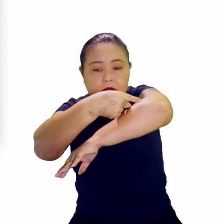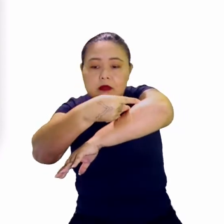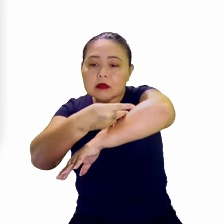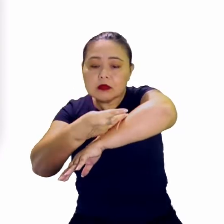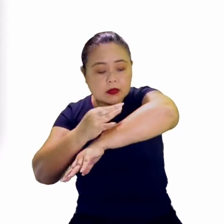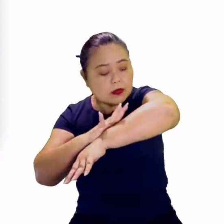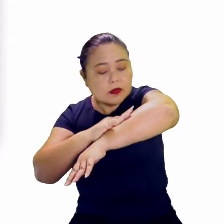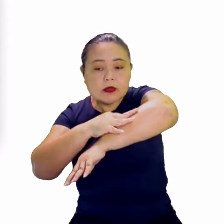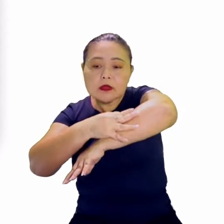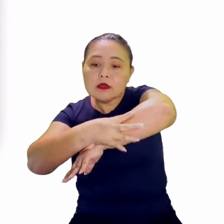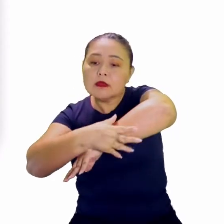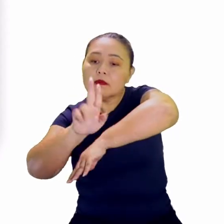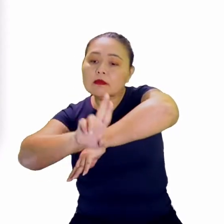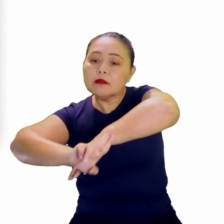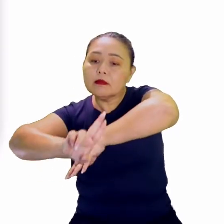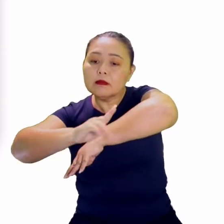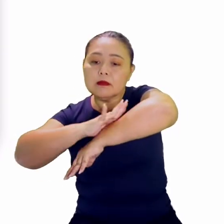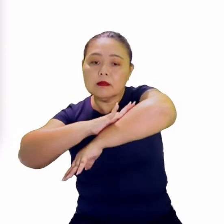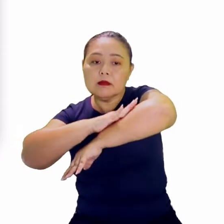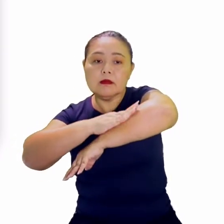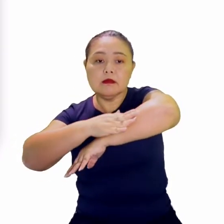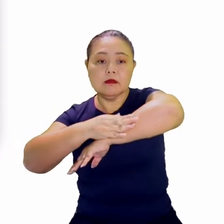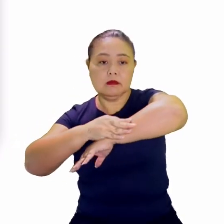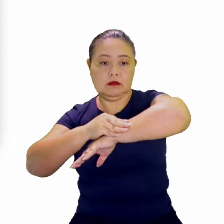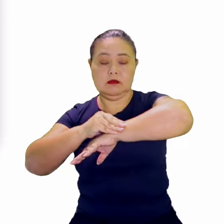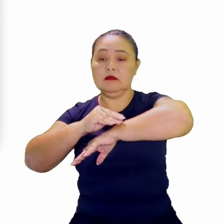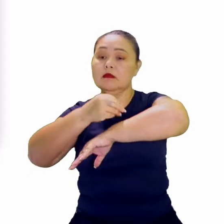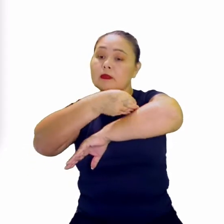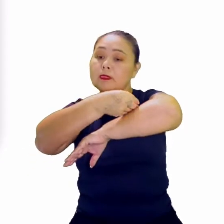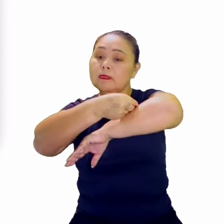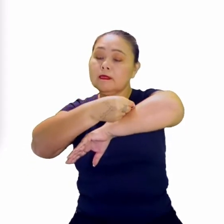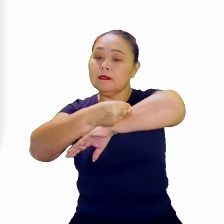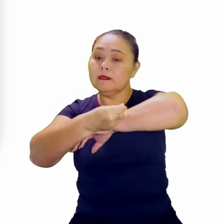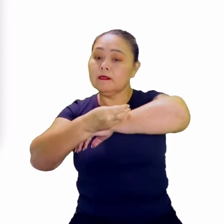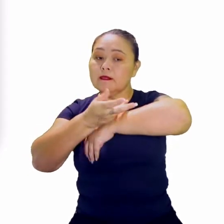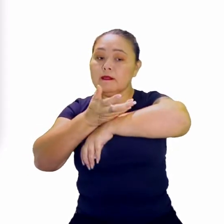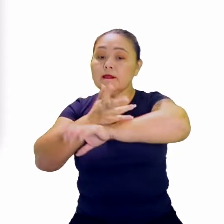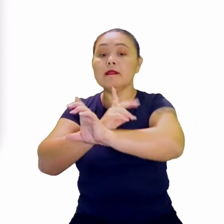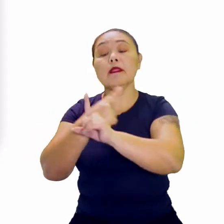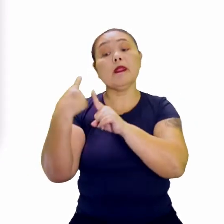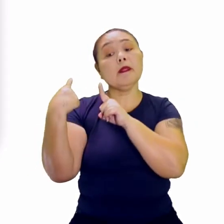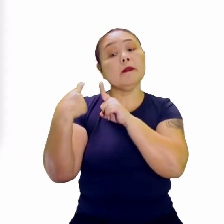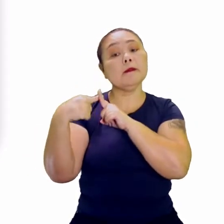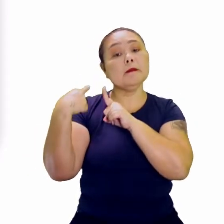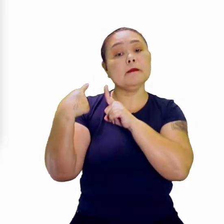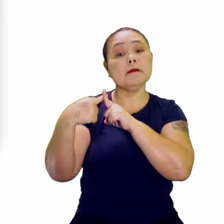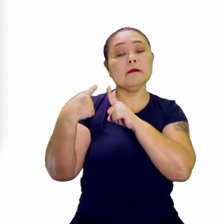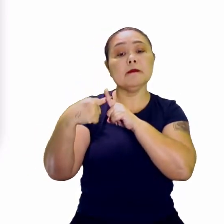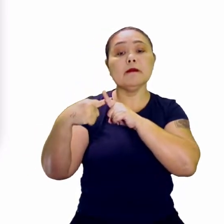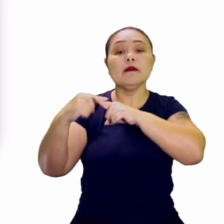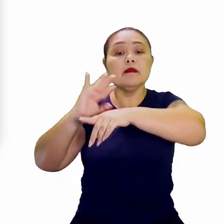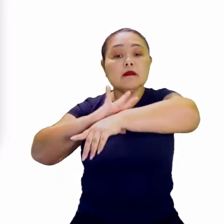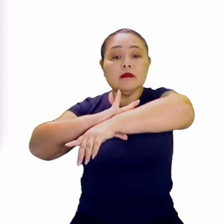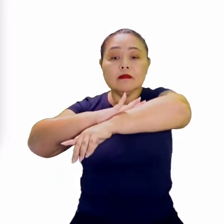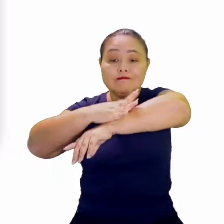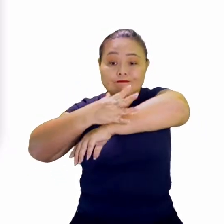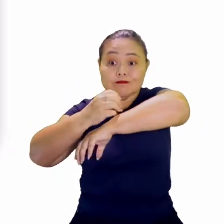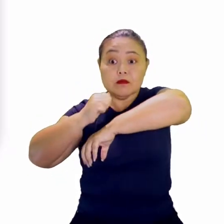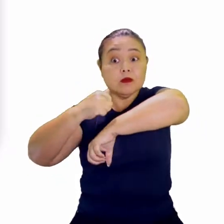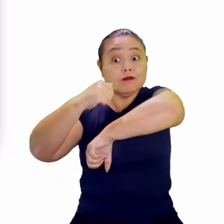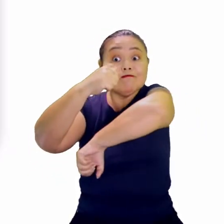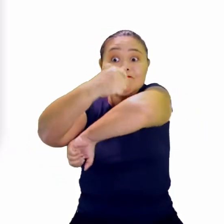lembrar que utiliza-se o termo músculo esquelético, por quê? Porque é um músculo preso